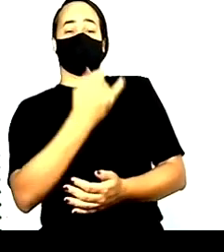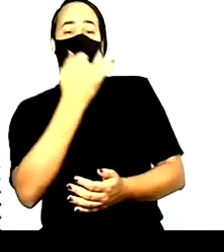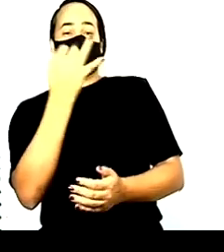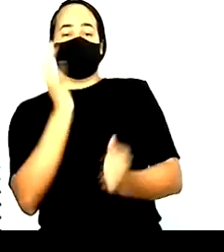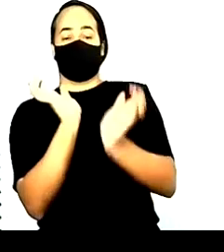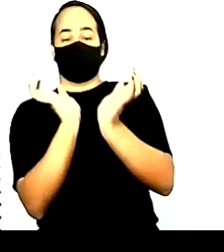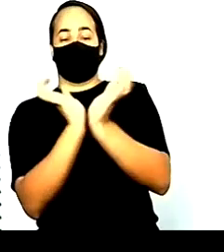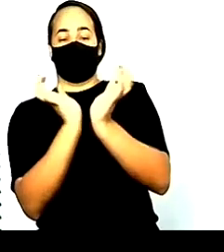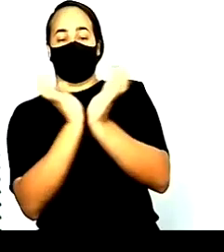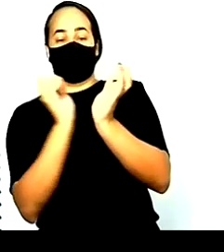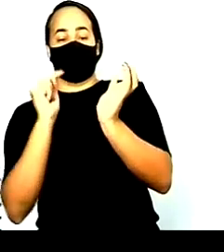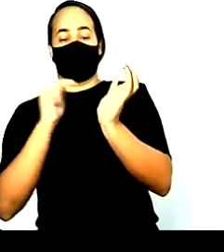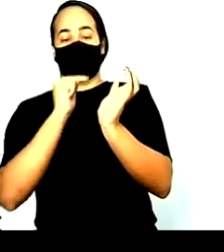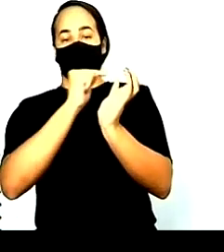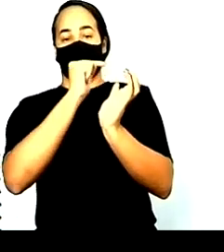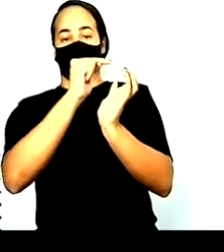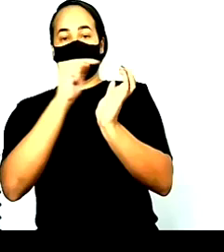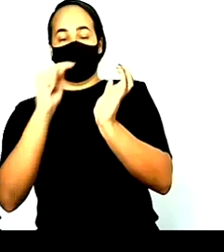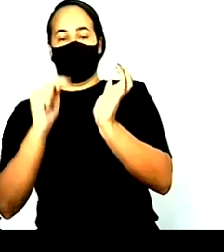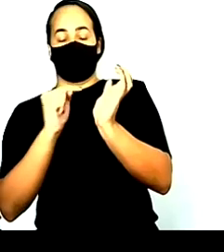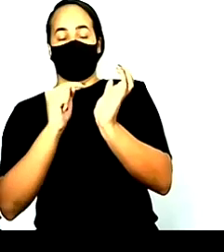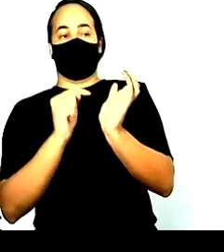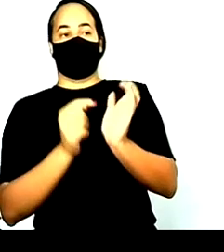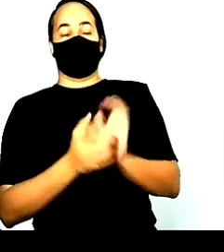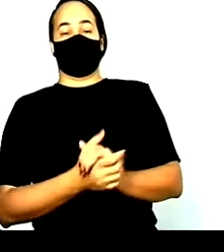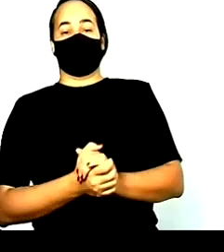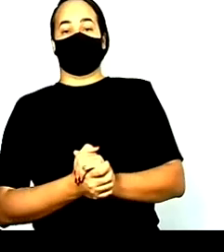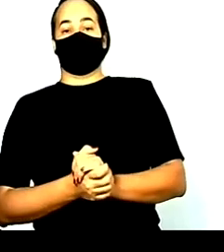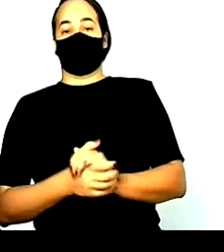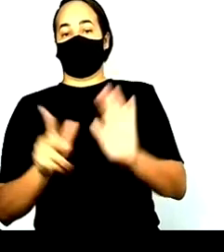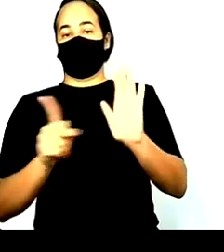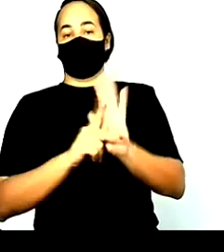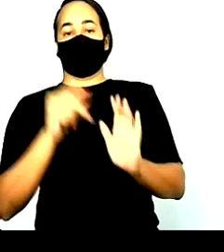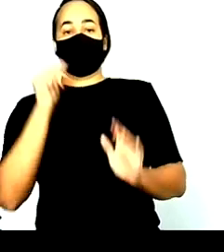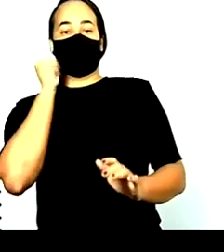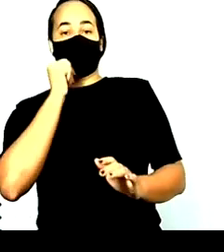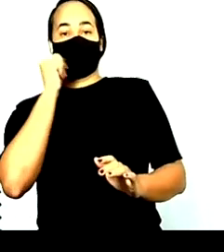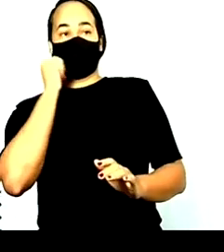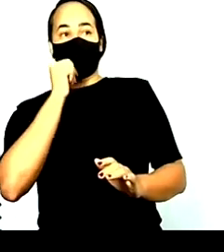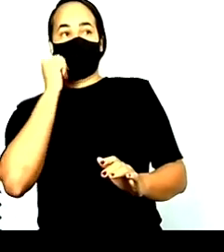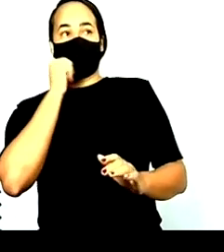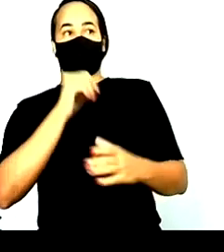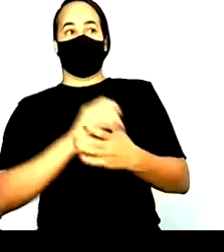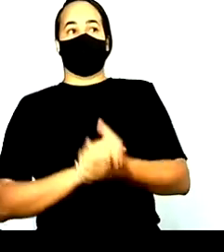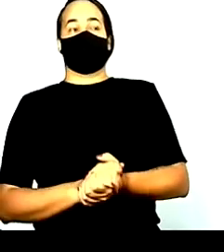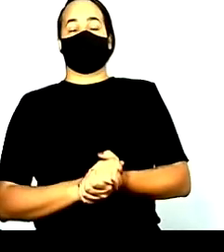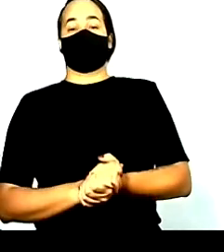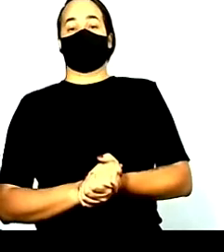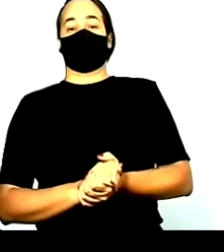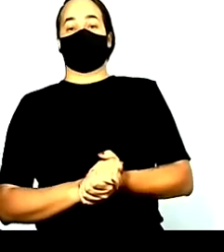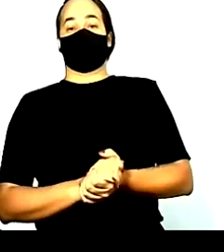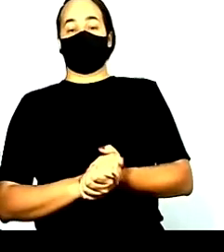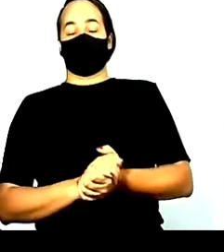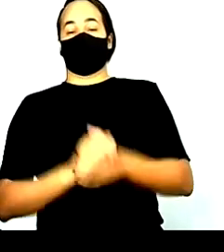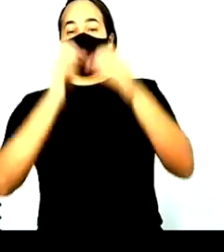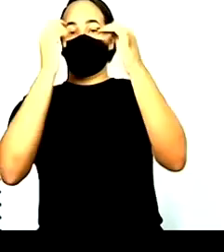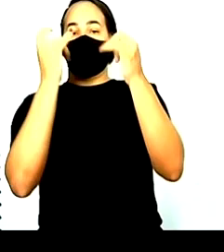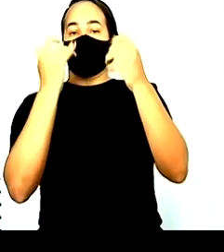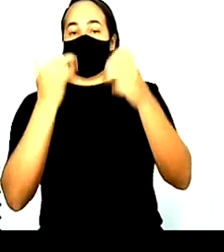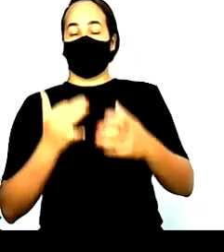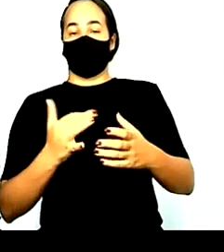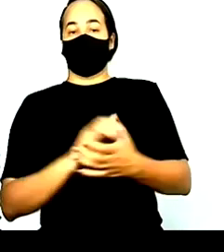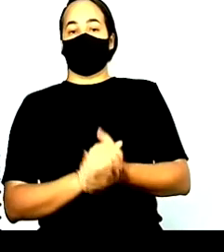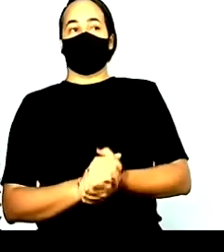principais órgãos do sistema reprodutor feminino? Eles o útero, ovário, as tubas uterinas e